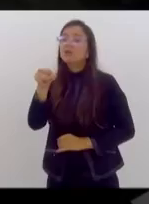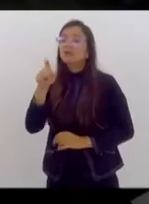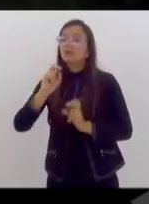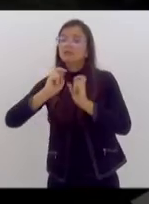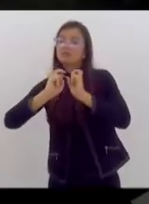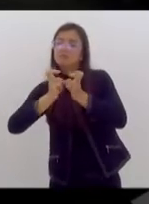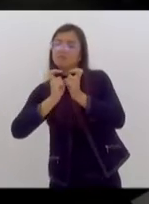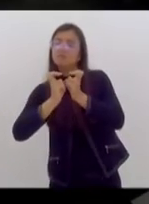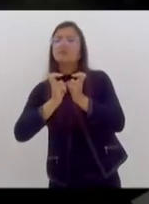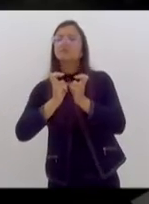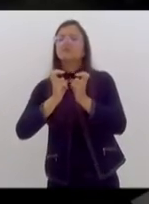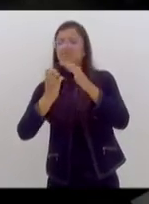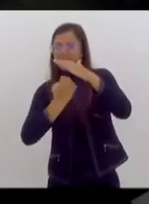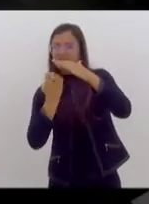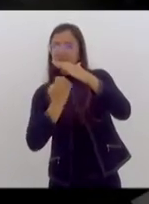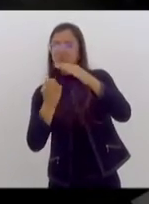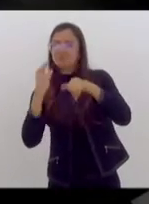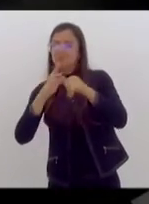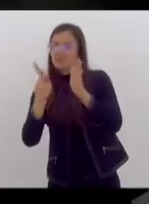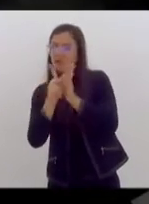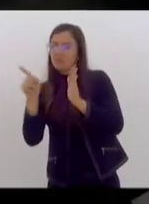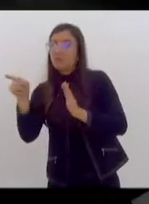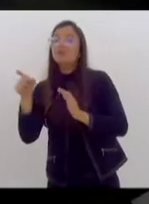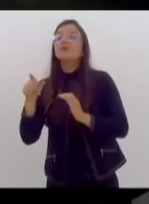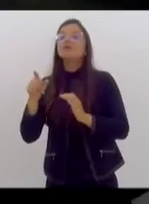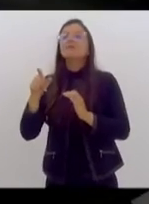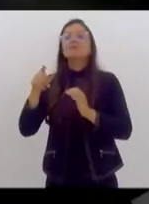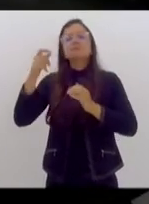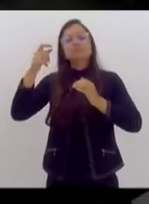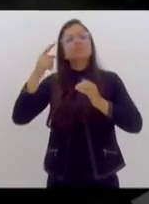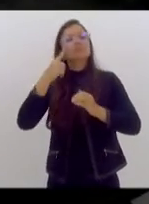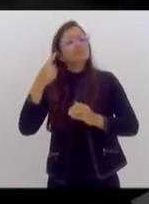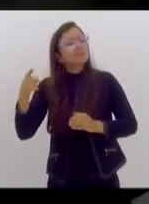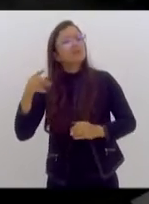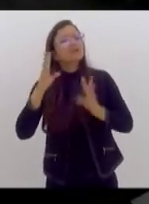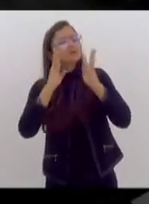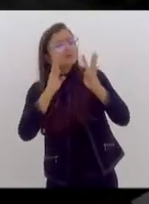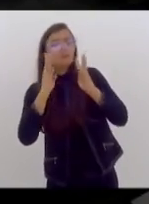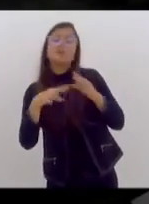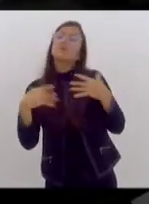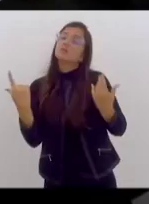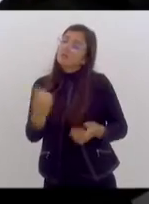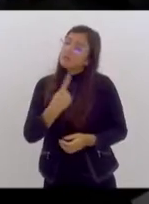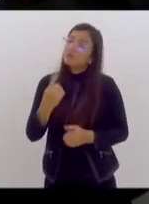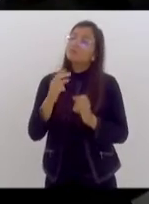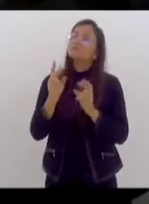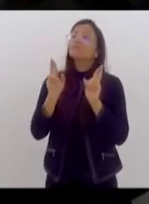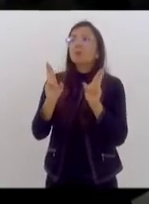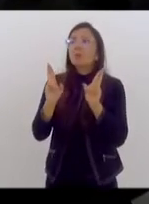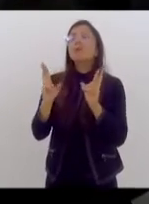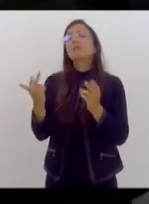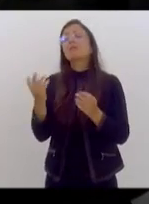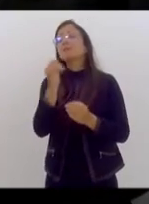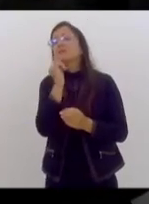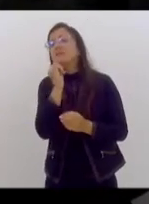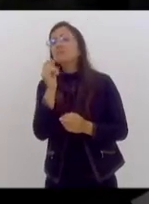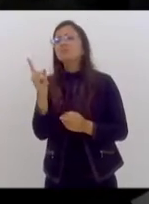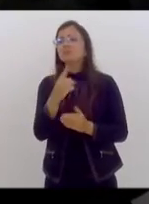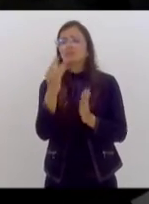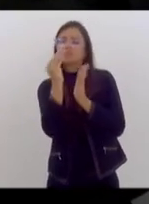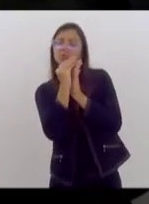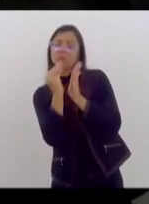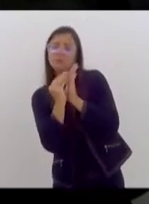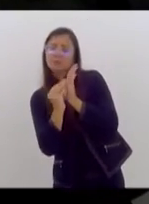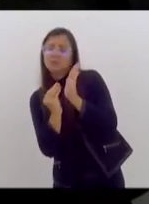efetivação de todas as medidas que a questão e que a gente deseja que essas medidas não venham sobre o